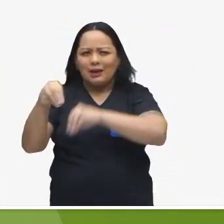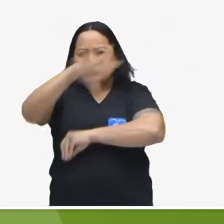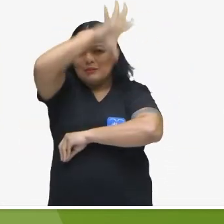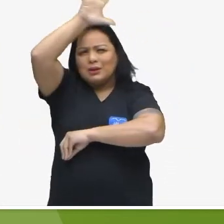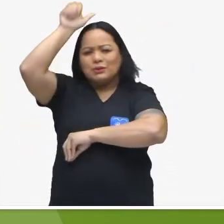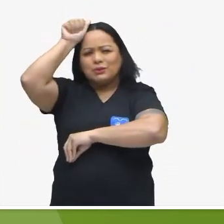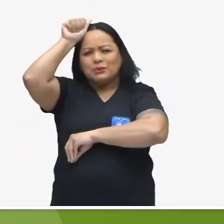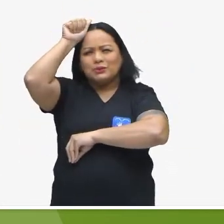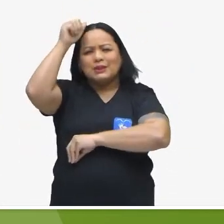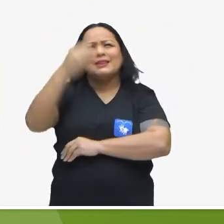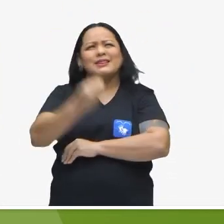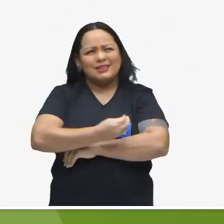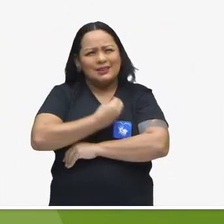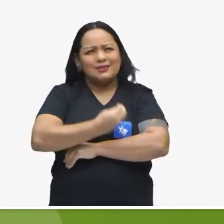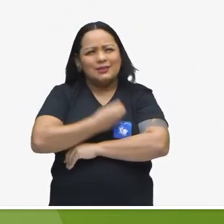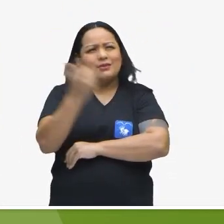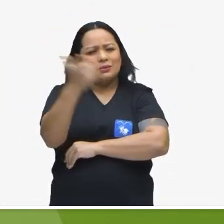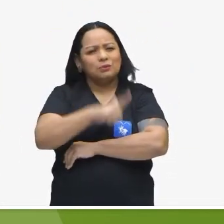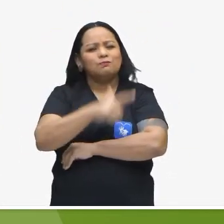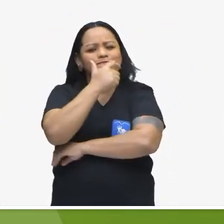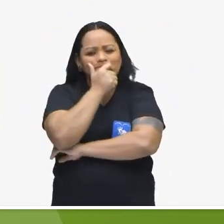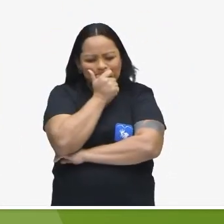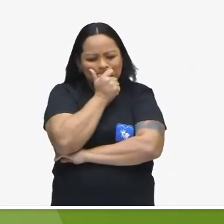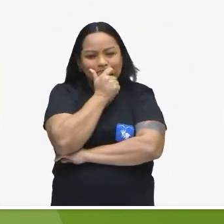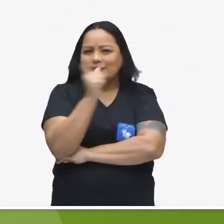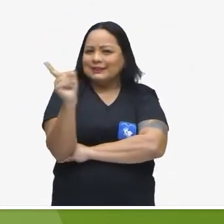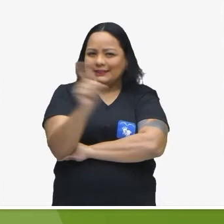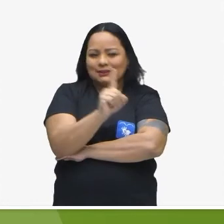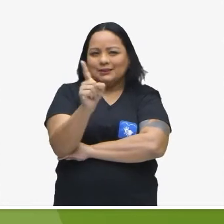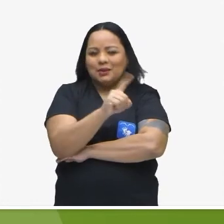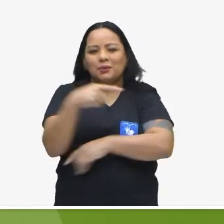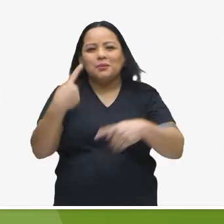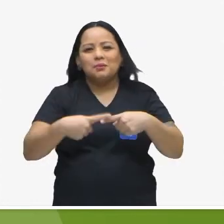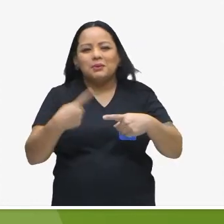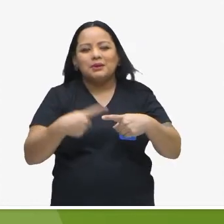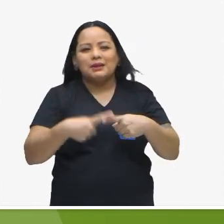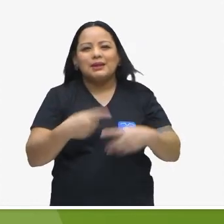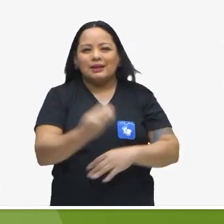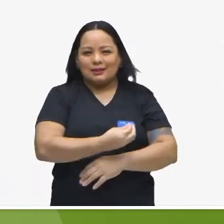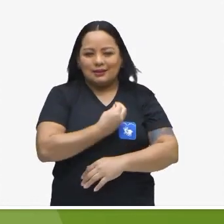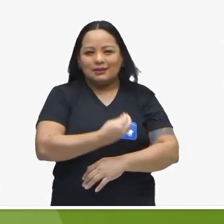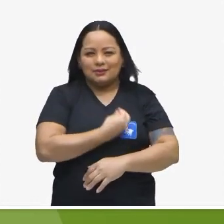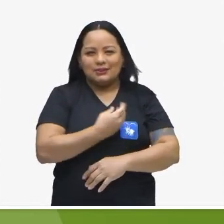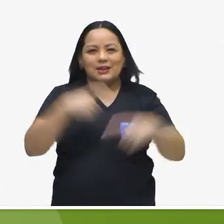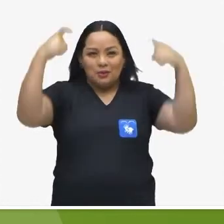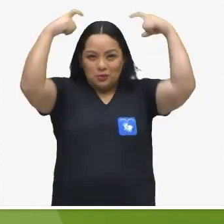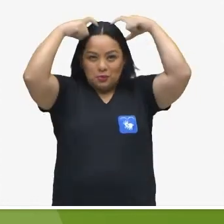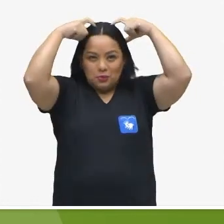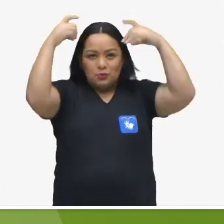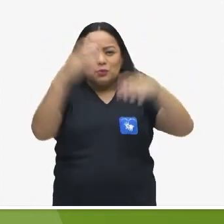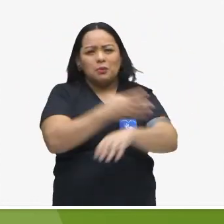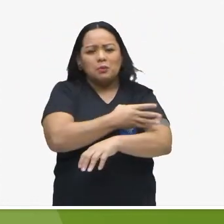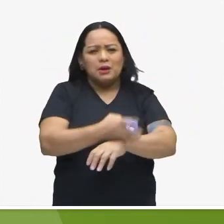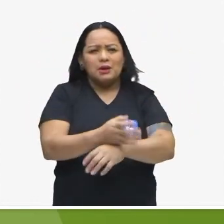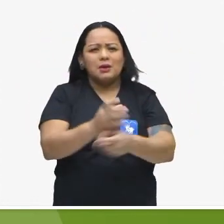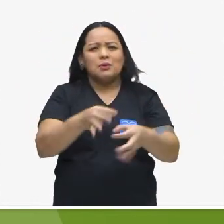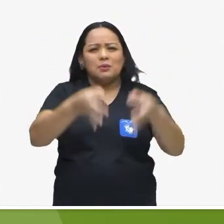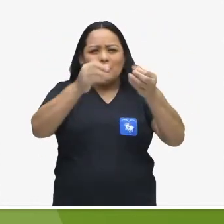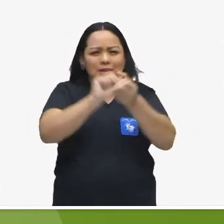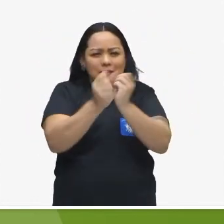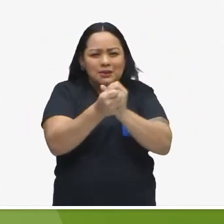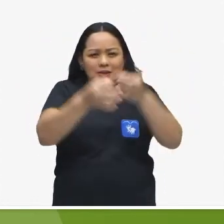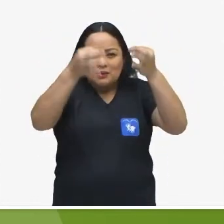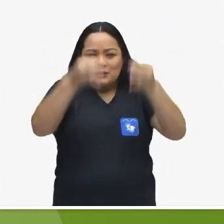amazônica, ele iria conseguir sobreviver? Não, porque a vida dele é adequada para aquele tipo